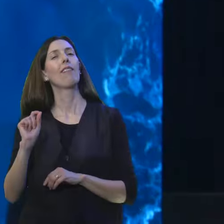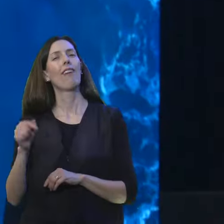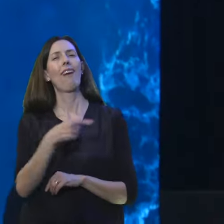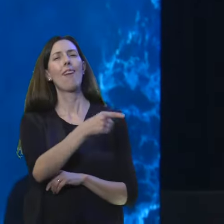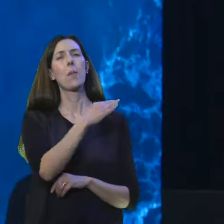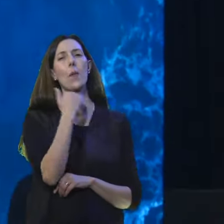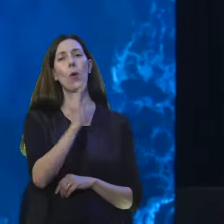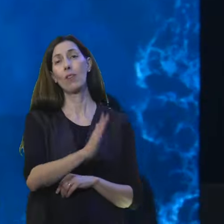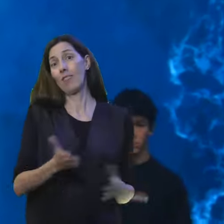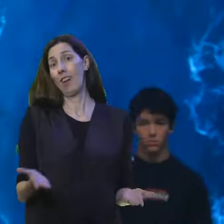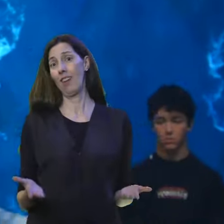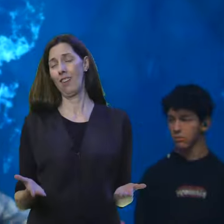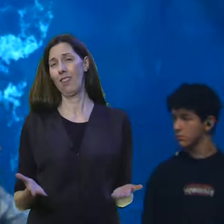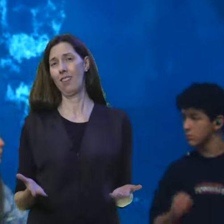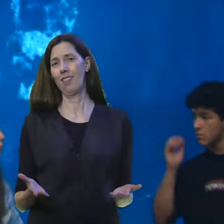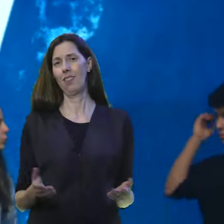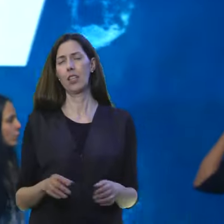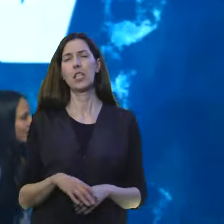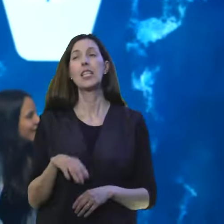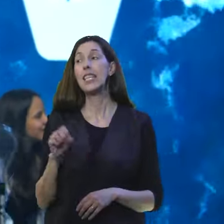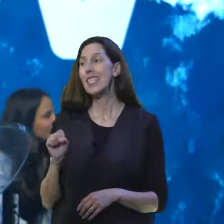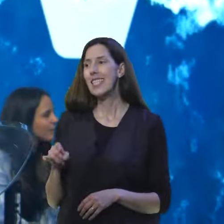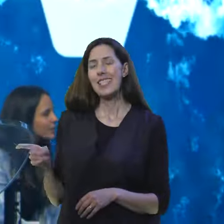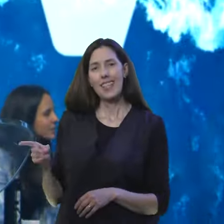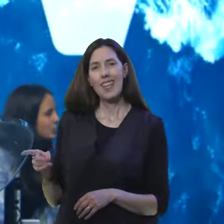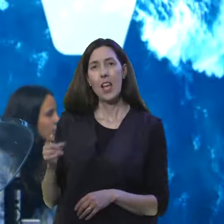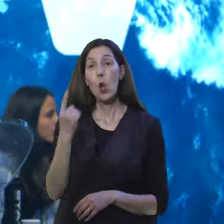Imagina se ele tivesse deixado para um mês depois.